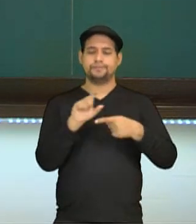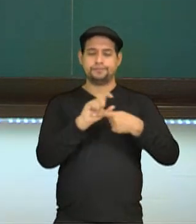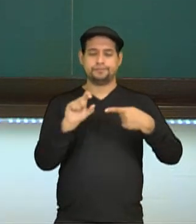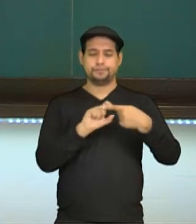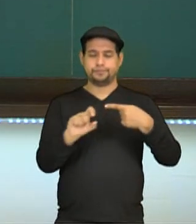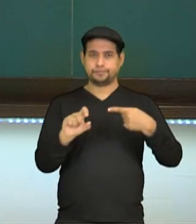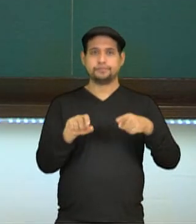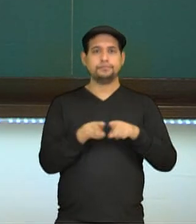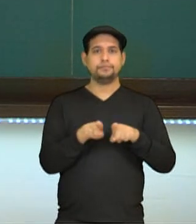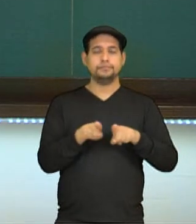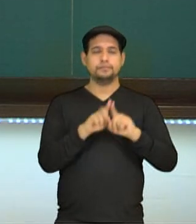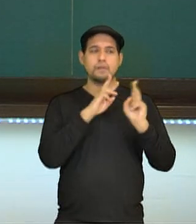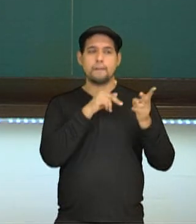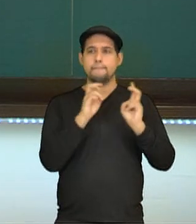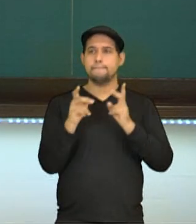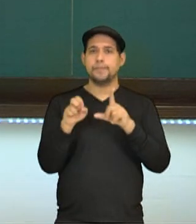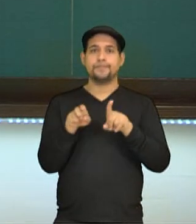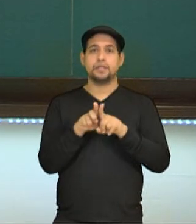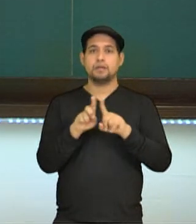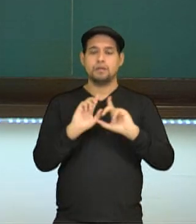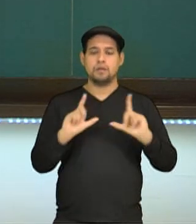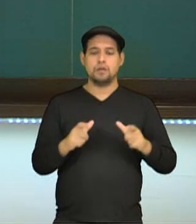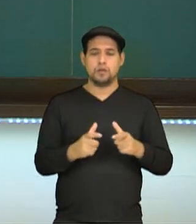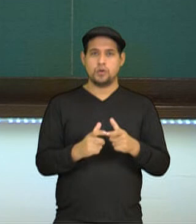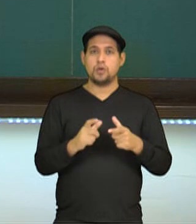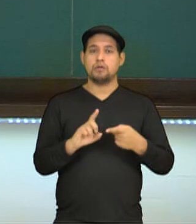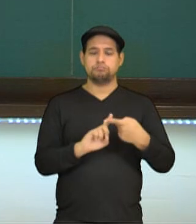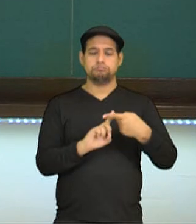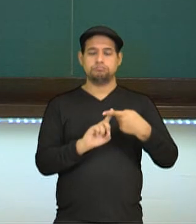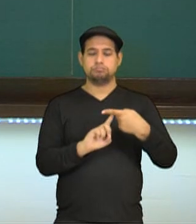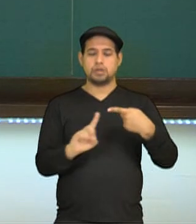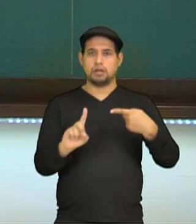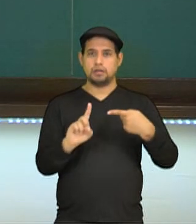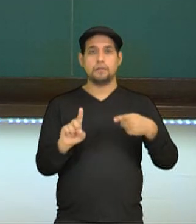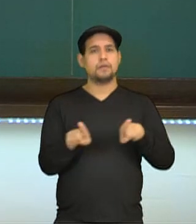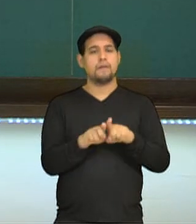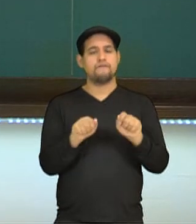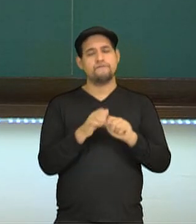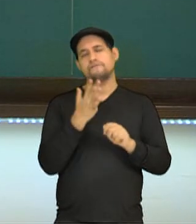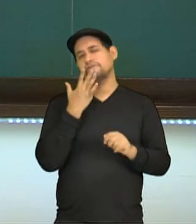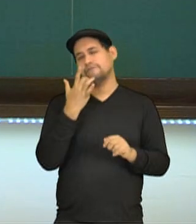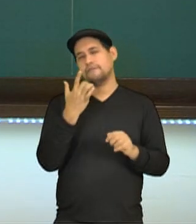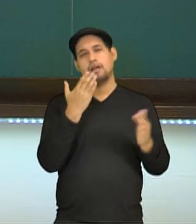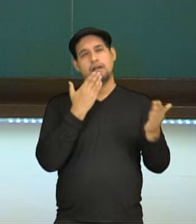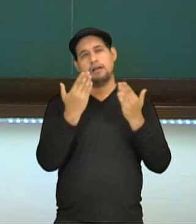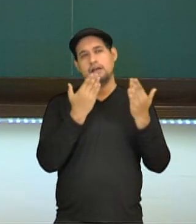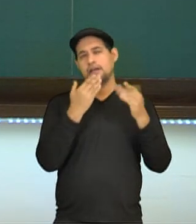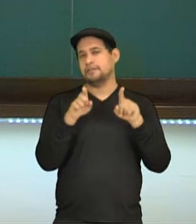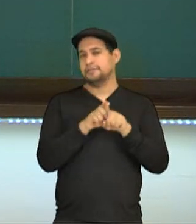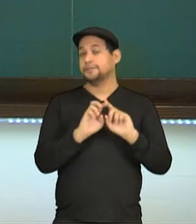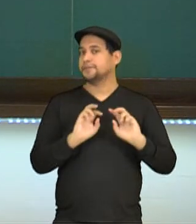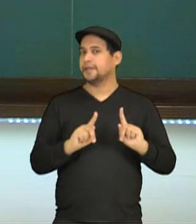frações. Identificamos o menor denominador para facilitar a nossa comparação, não é verdade?